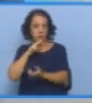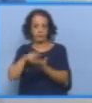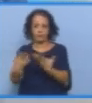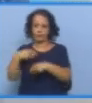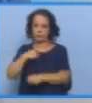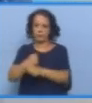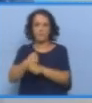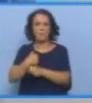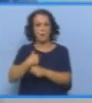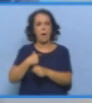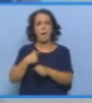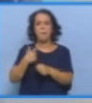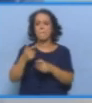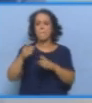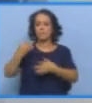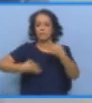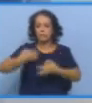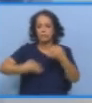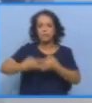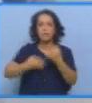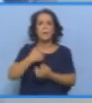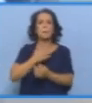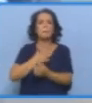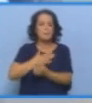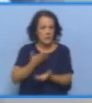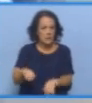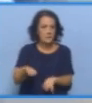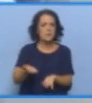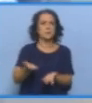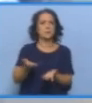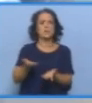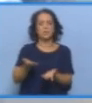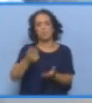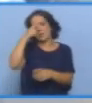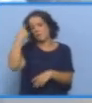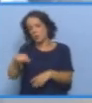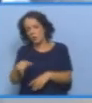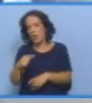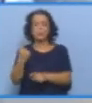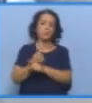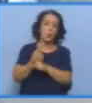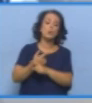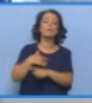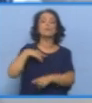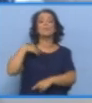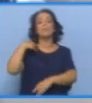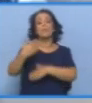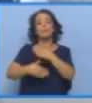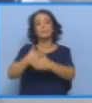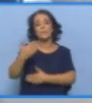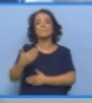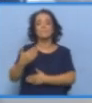também agarrado a uma máquina, vivendo a condição dentro de uma pequena empresa, com as suas riquezas, as suas dificuldades, mas depois fui, digamos,